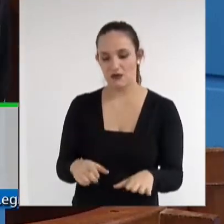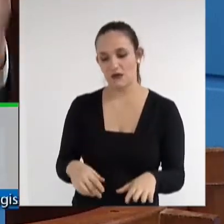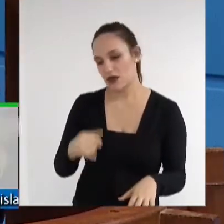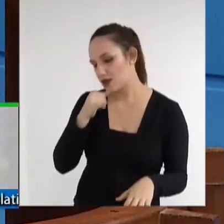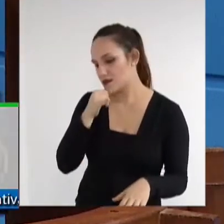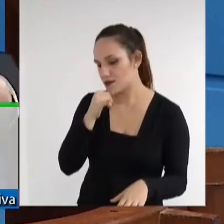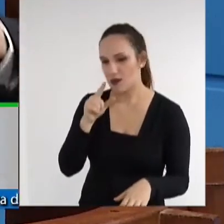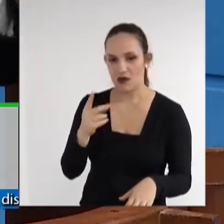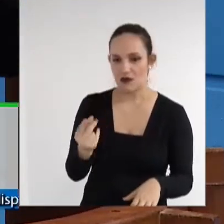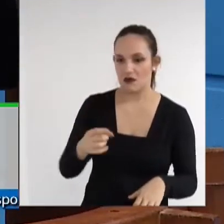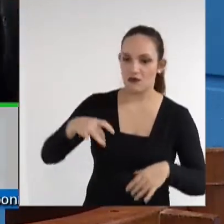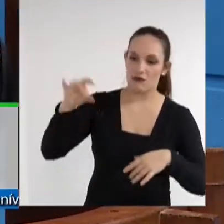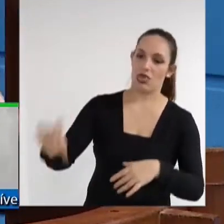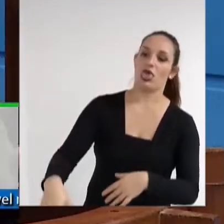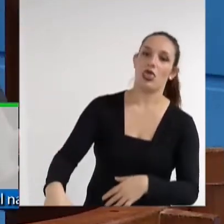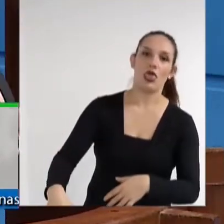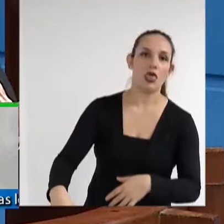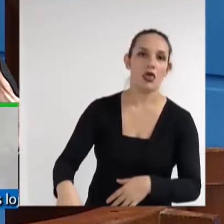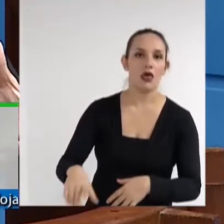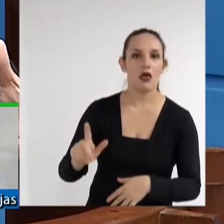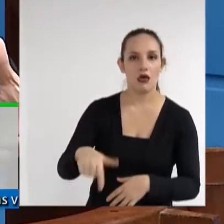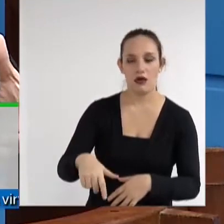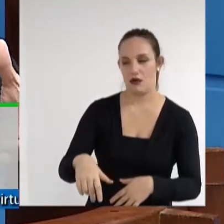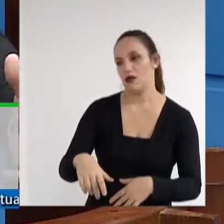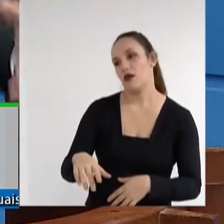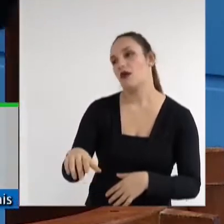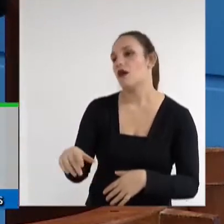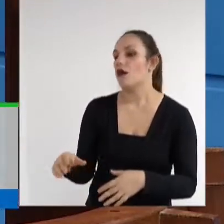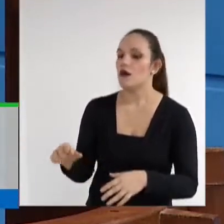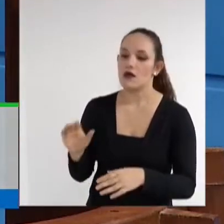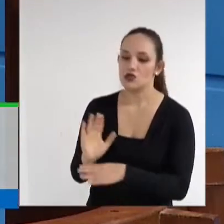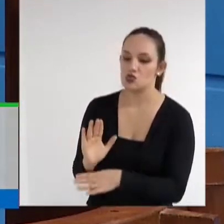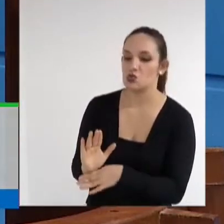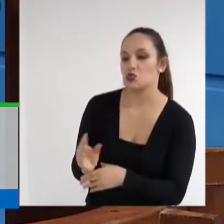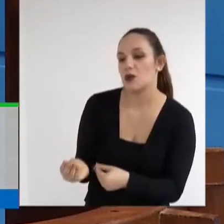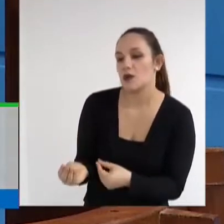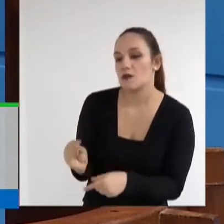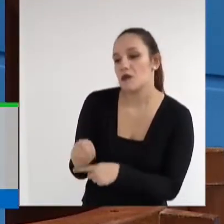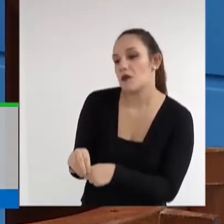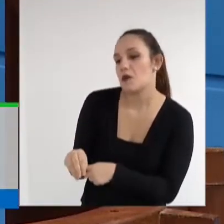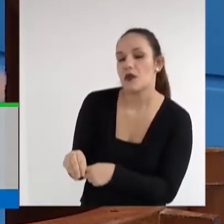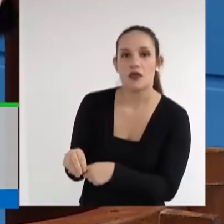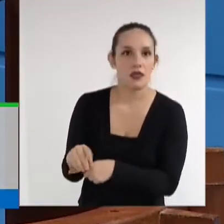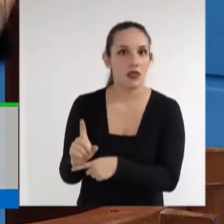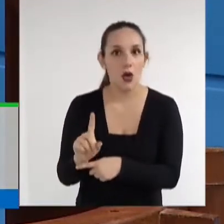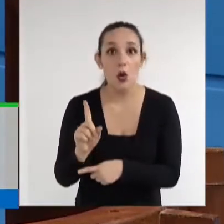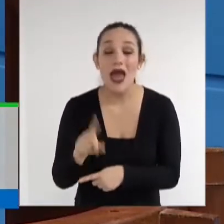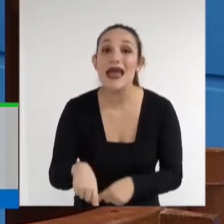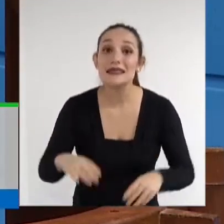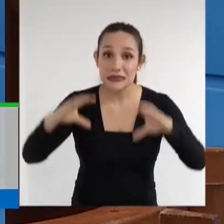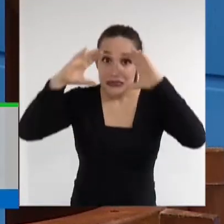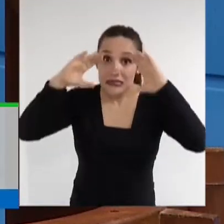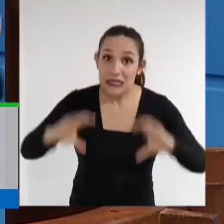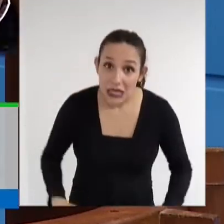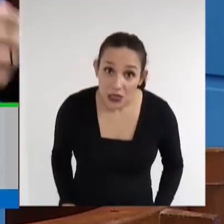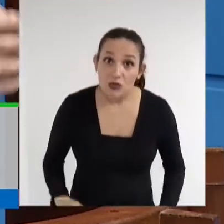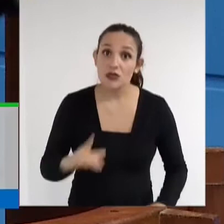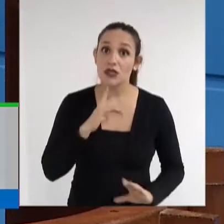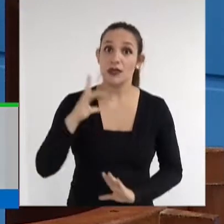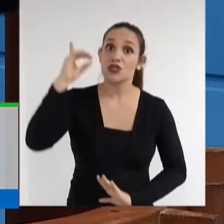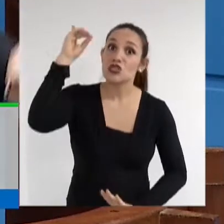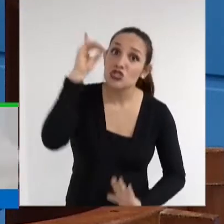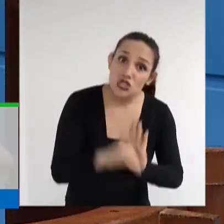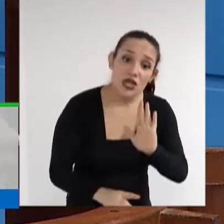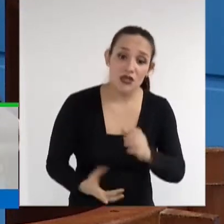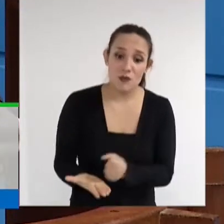é paternalismo, não é assistencialismo. É um direito de cidadania, receber os